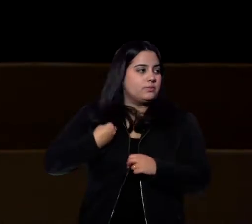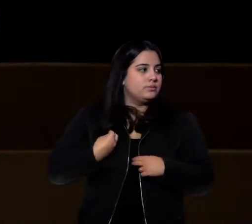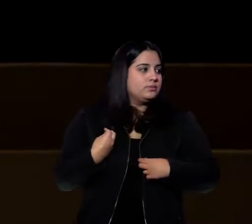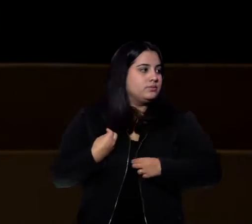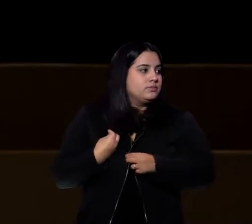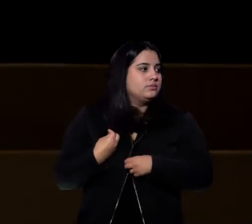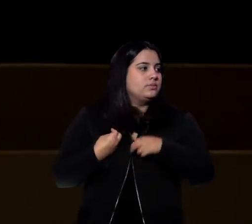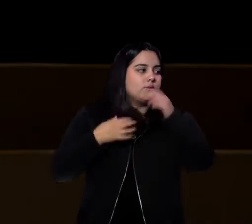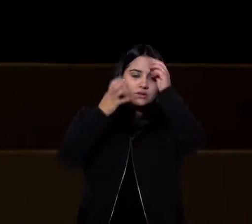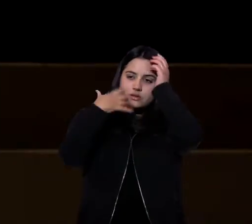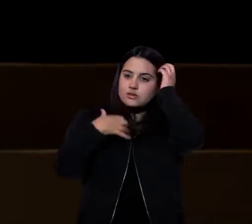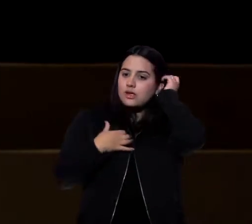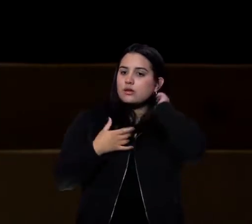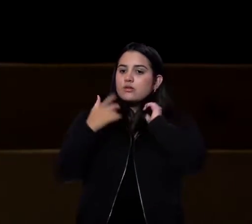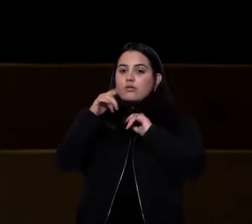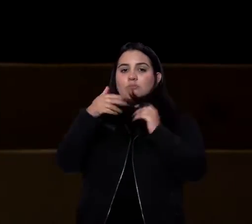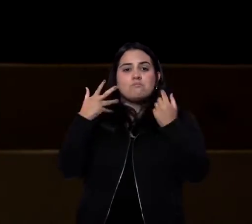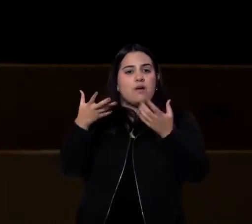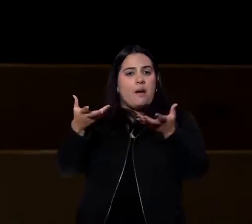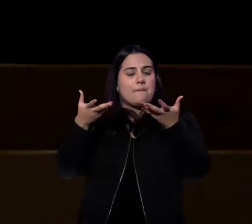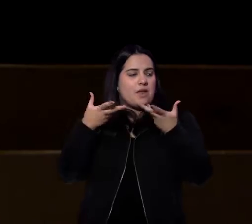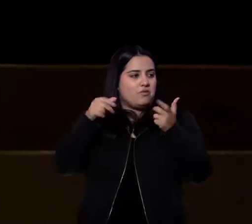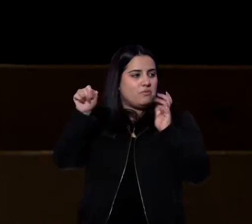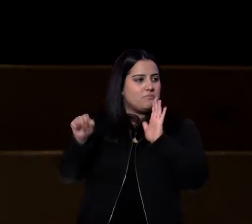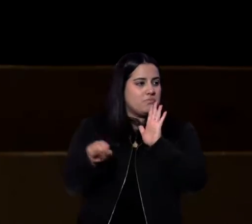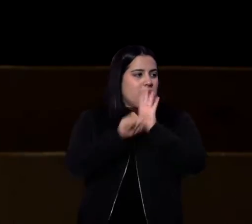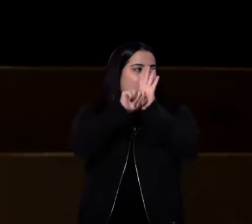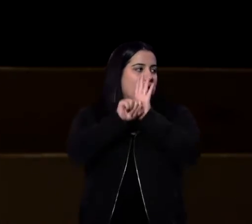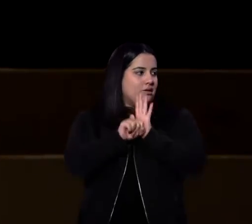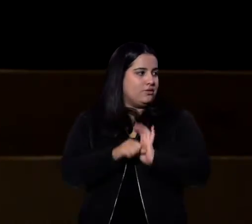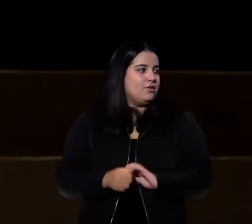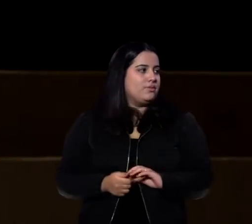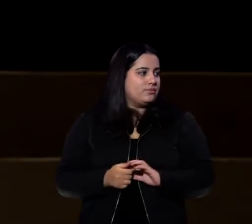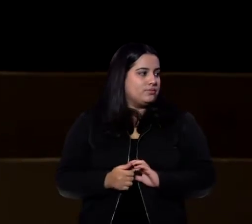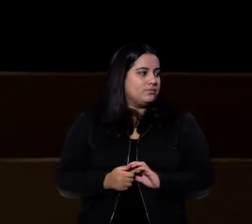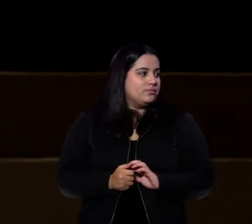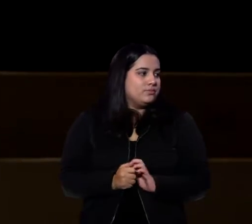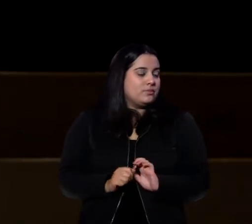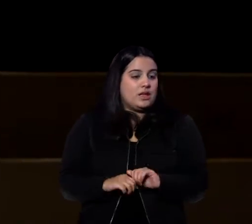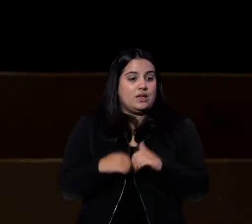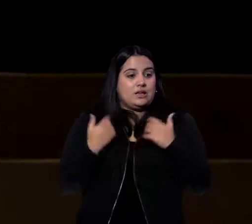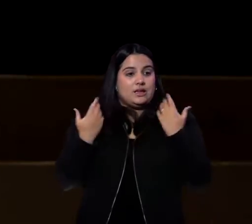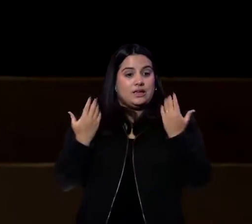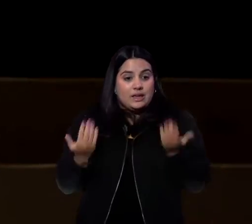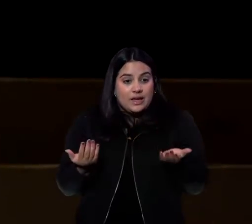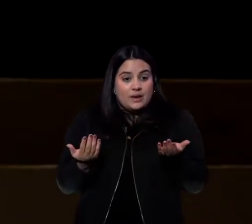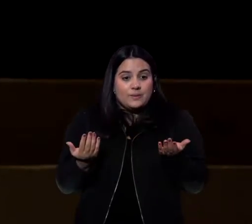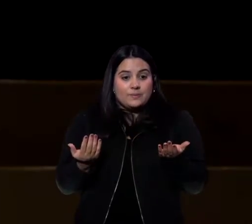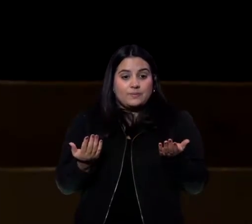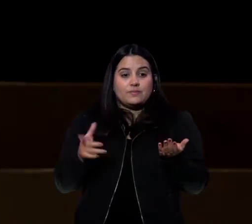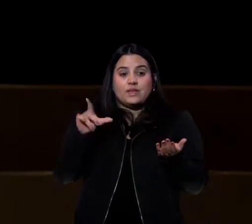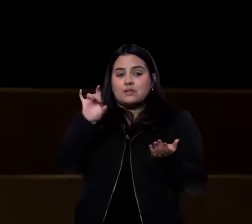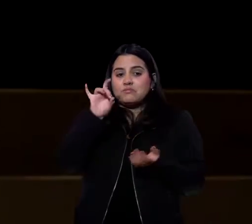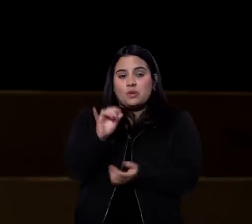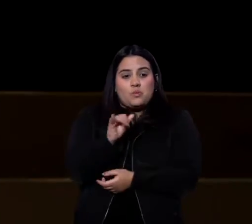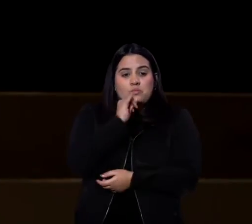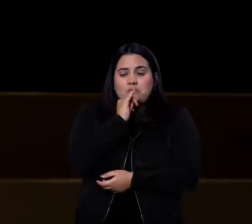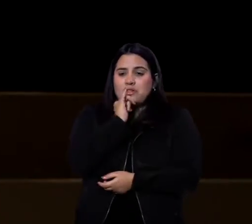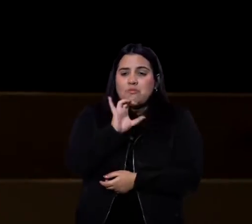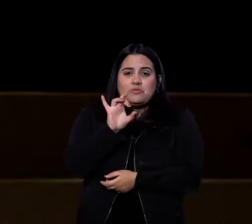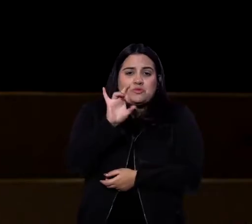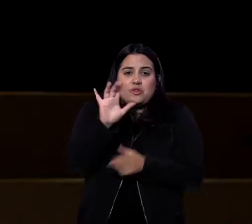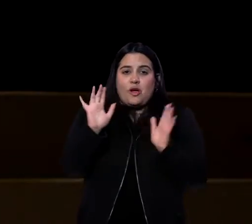Sério, esse dia foi muito bizarro, assim, ficou marcado assim para mim. E isso é só um exemplo do que é viver